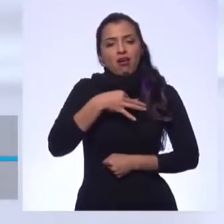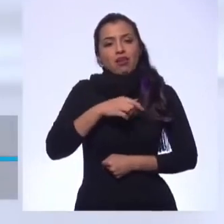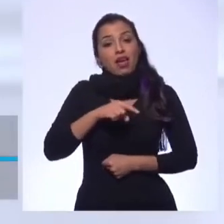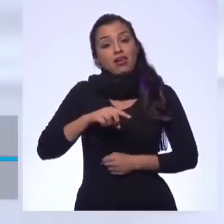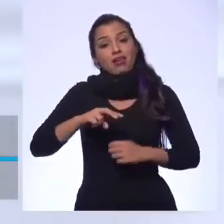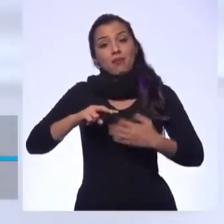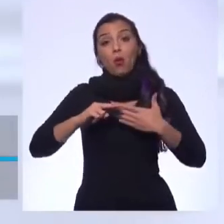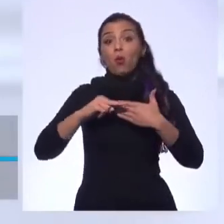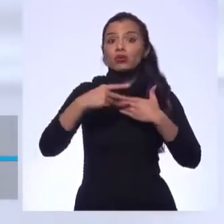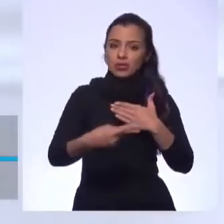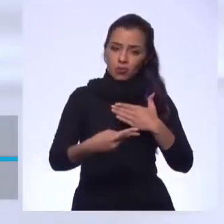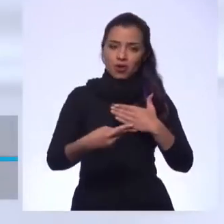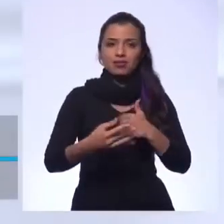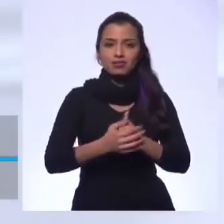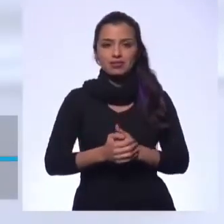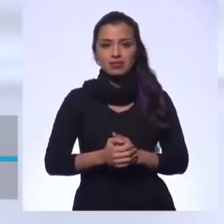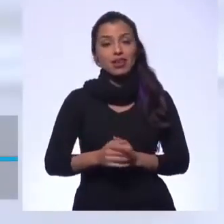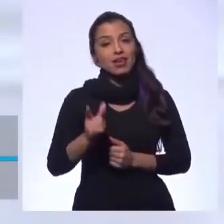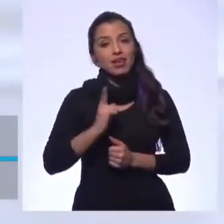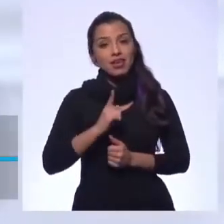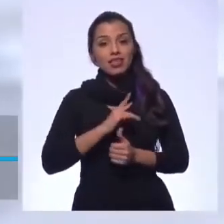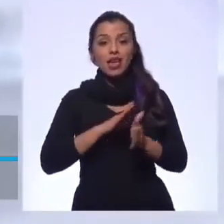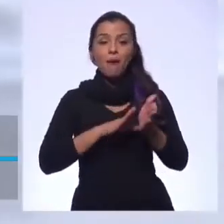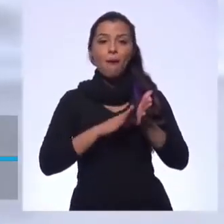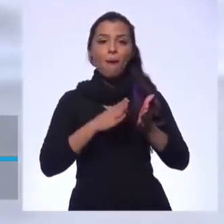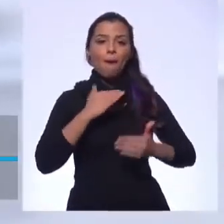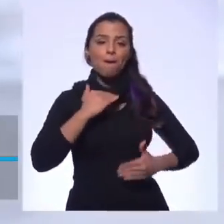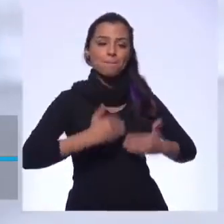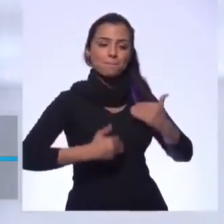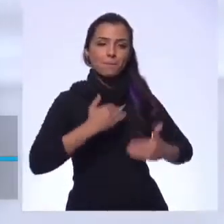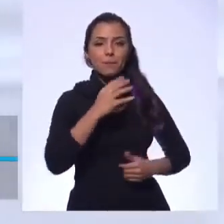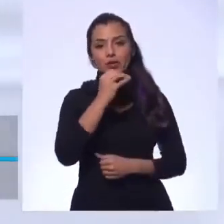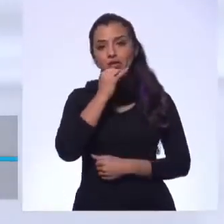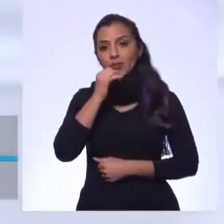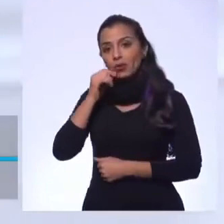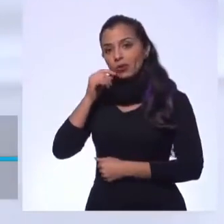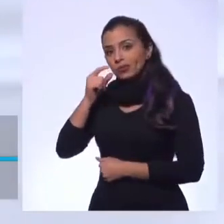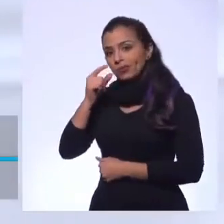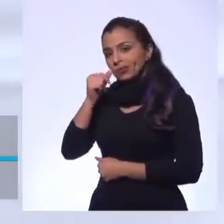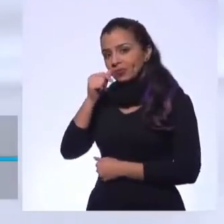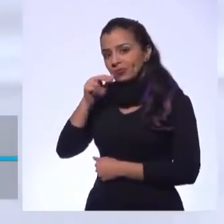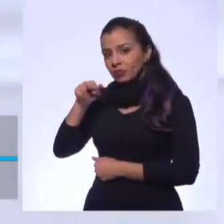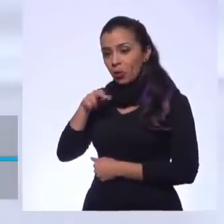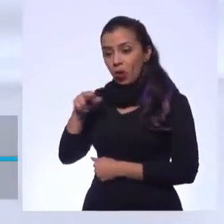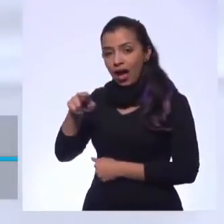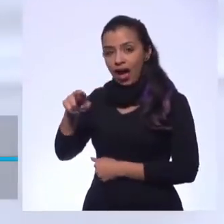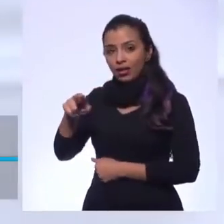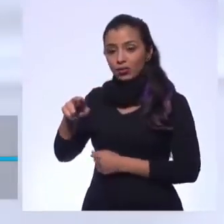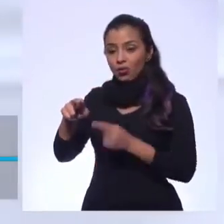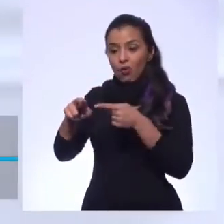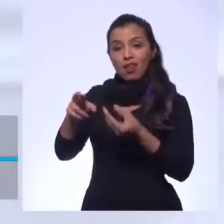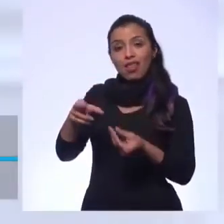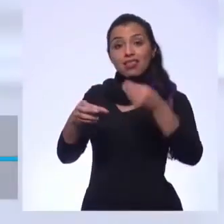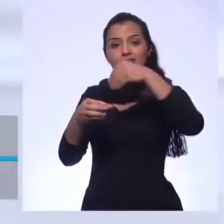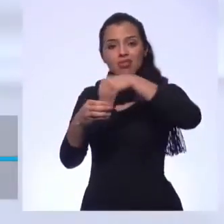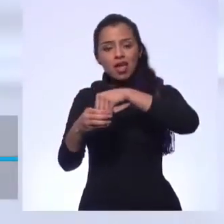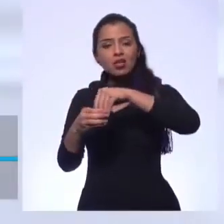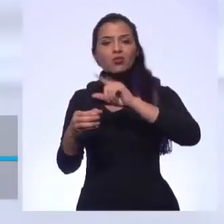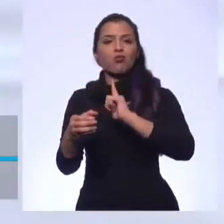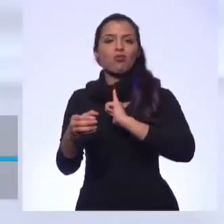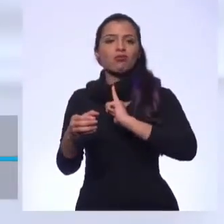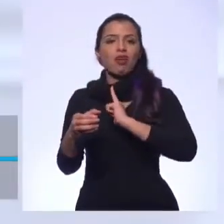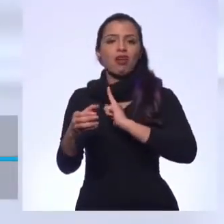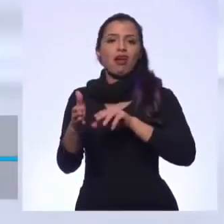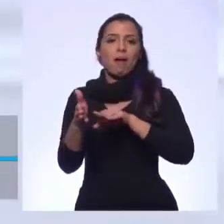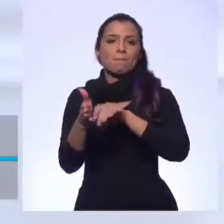bom? E você tem o vetor biológico, né? Por exemplo, o rato, ele vai transmitir, vai carregar consigo aquela bactéria, então ele também é um vetor